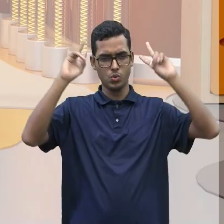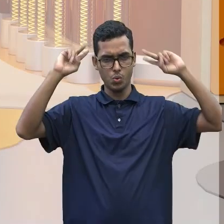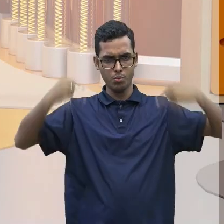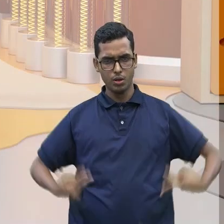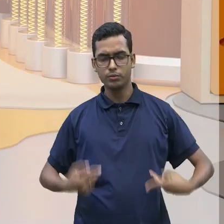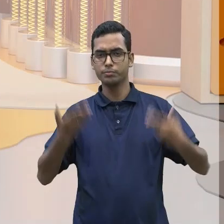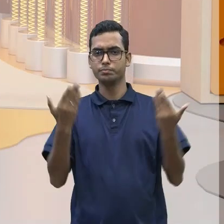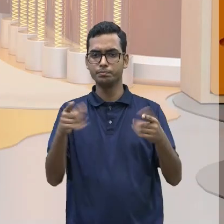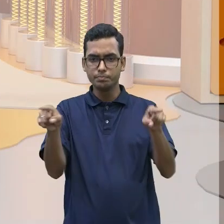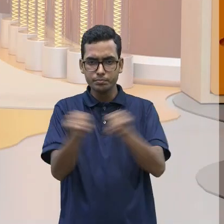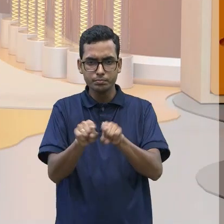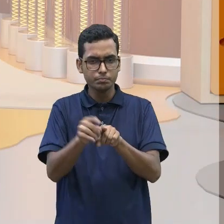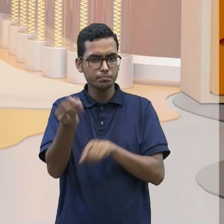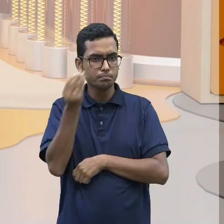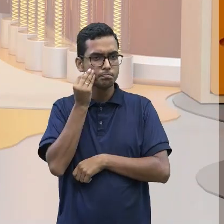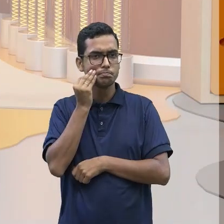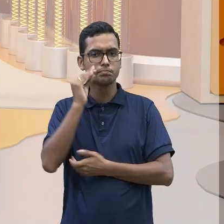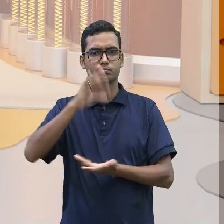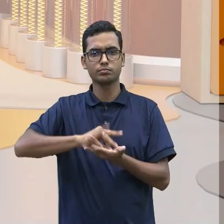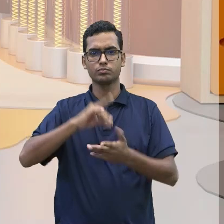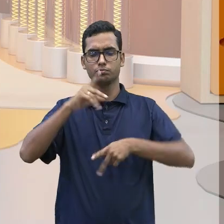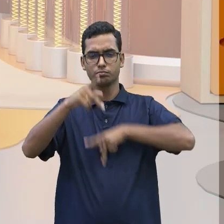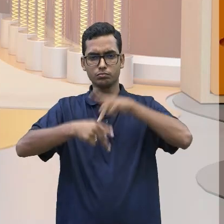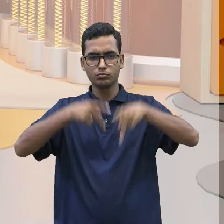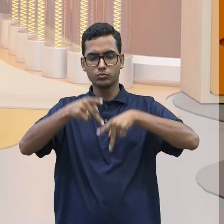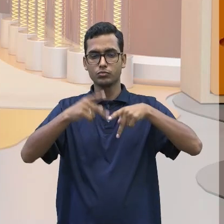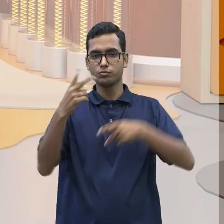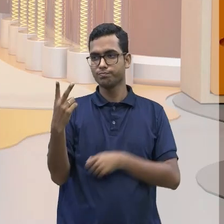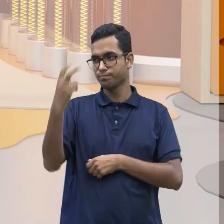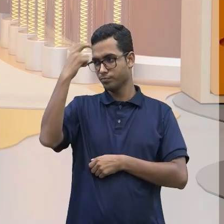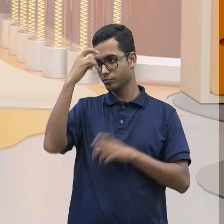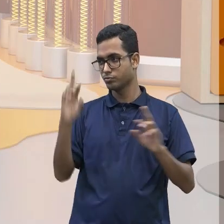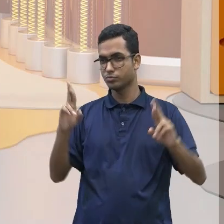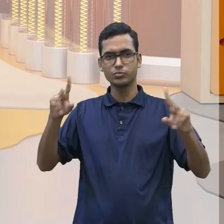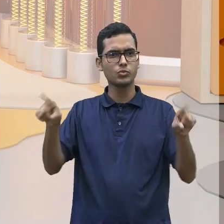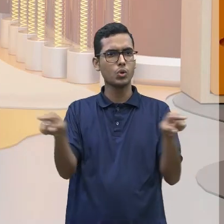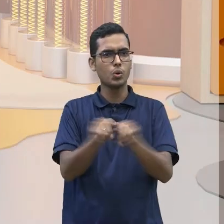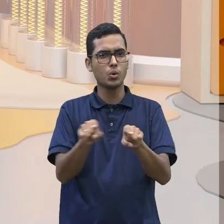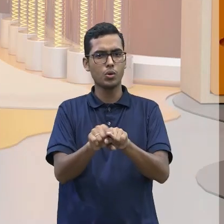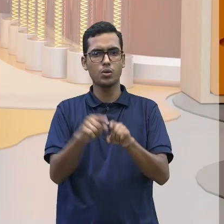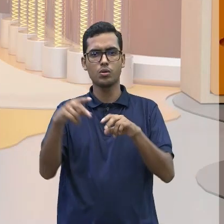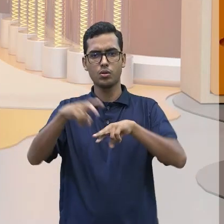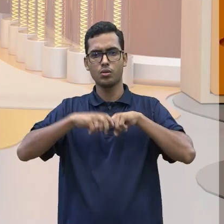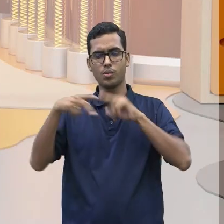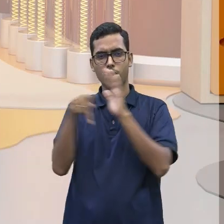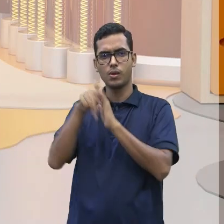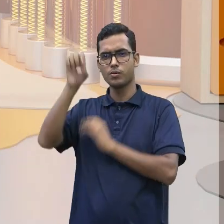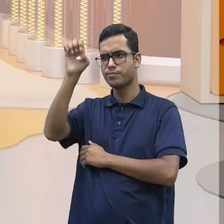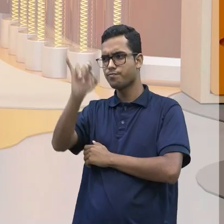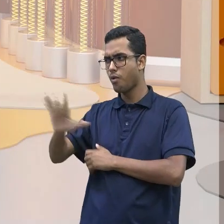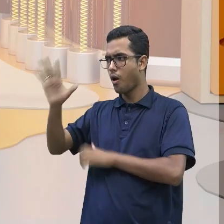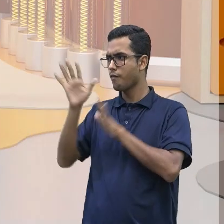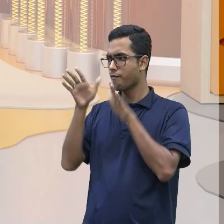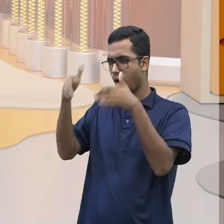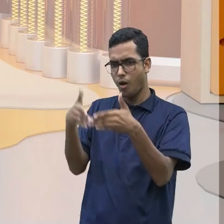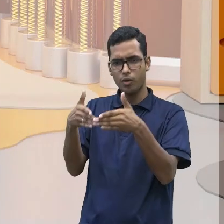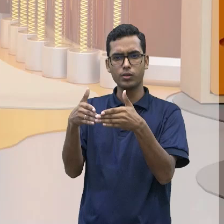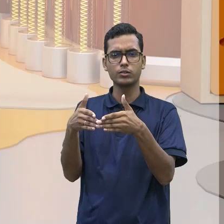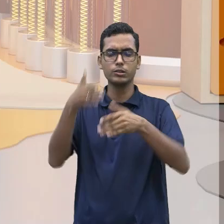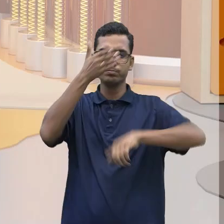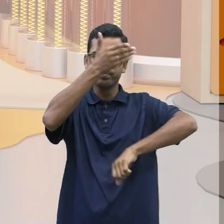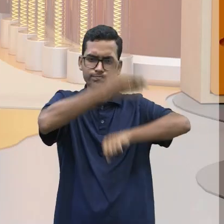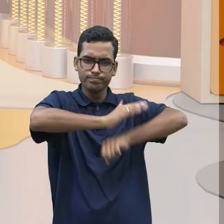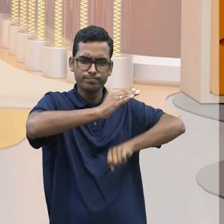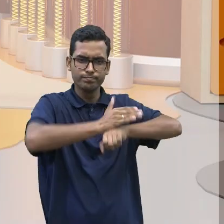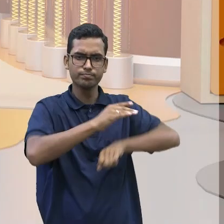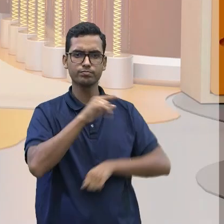Então, observem que as culturas são diferentes e, por conta do eurocentrismo, essa